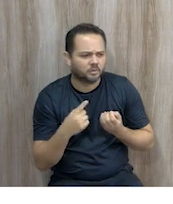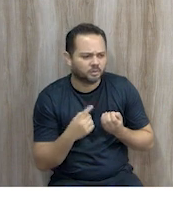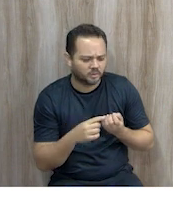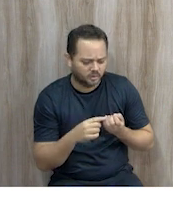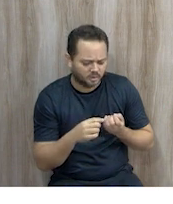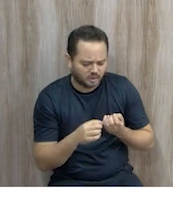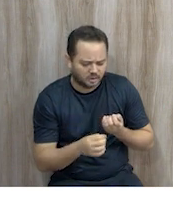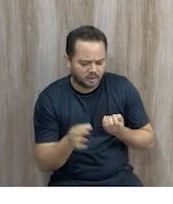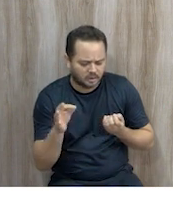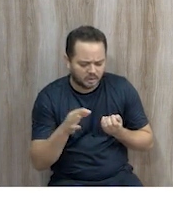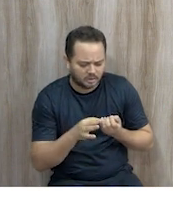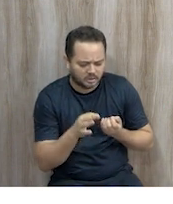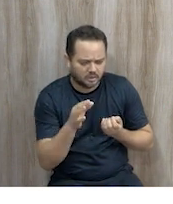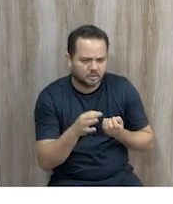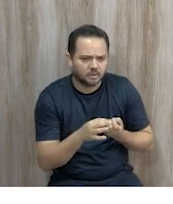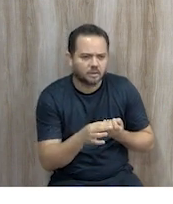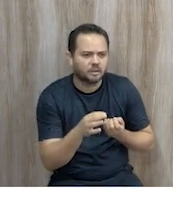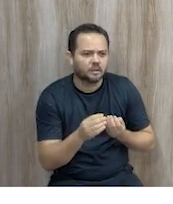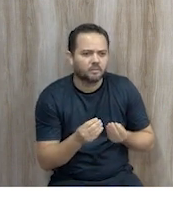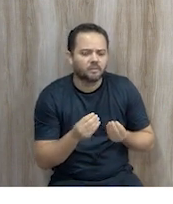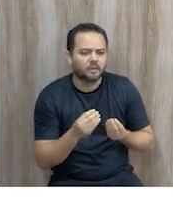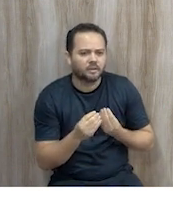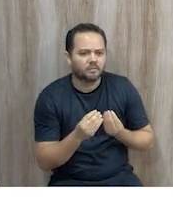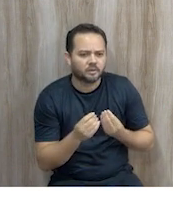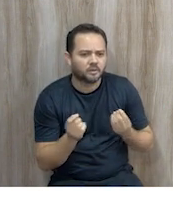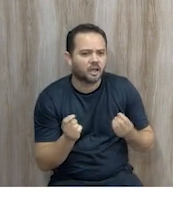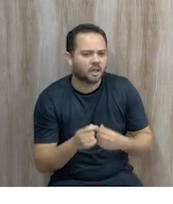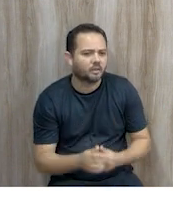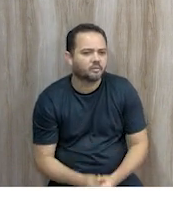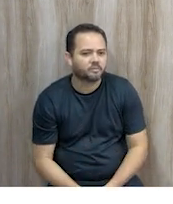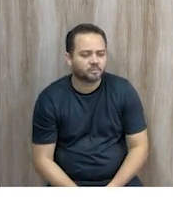para que a gente ganhe flexibilidade desse retalho.